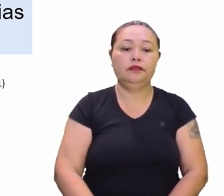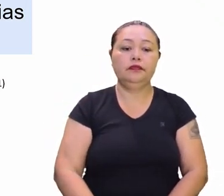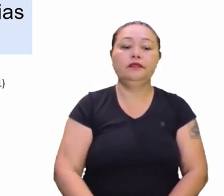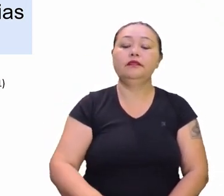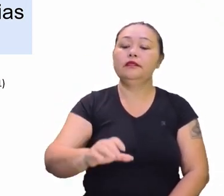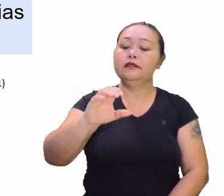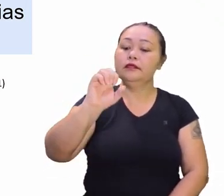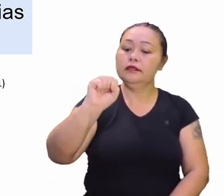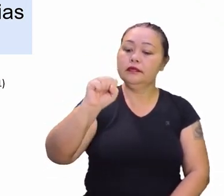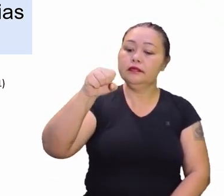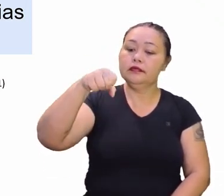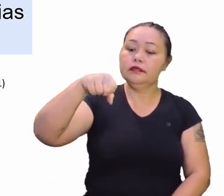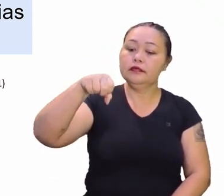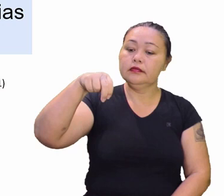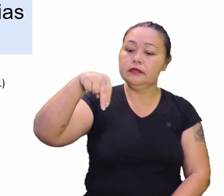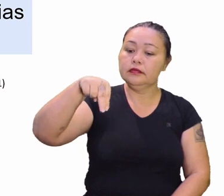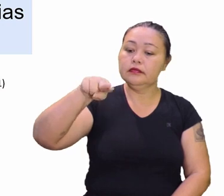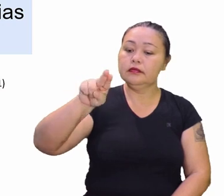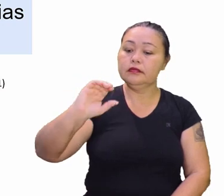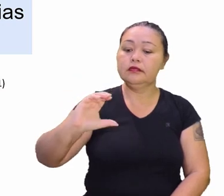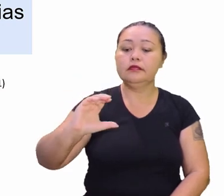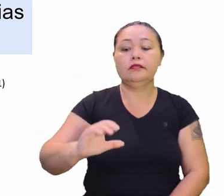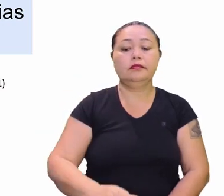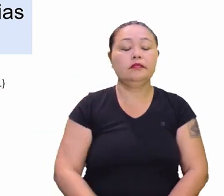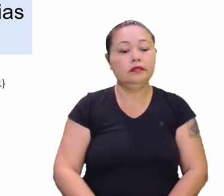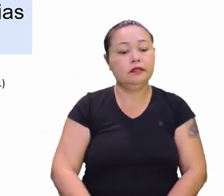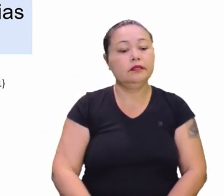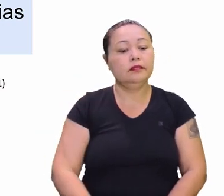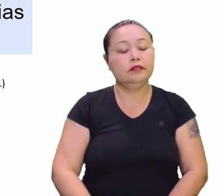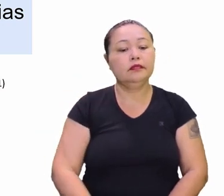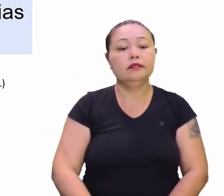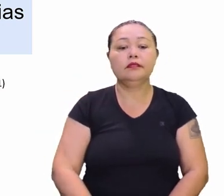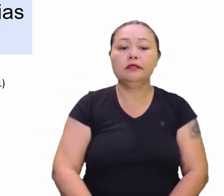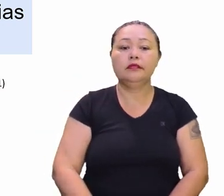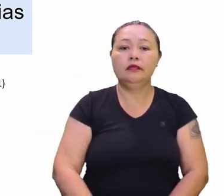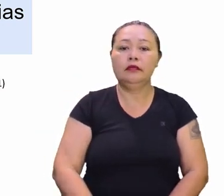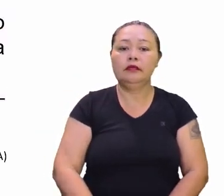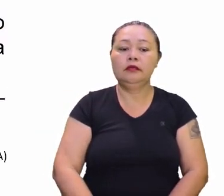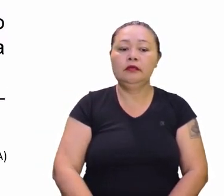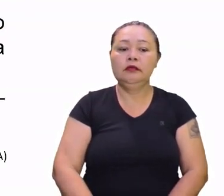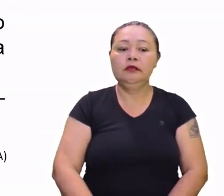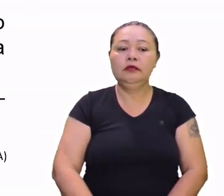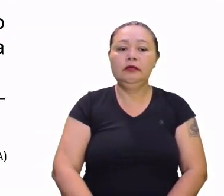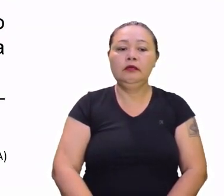SNUC. Exatamente. Beleza? Vamos lá.